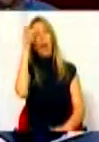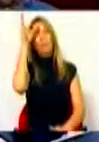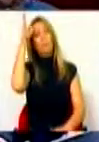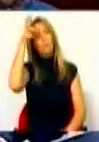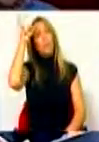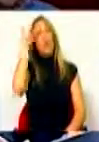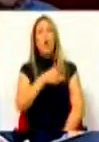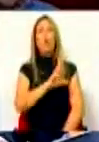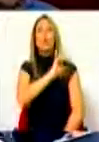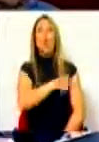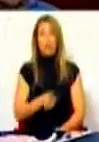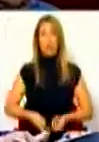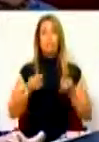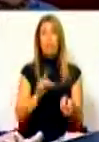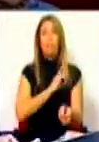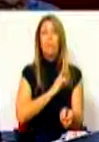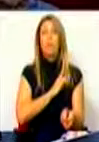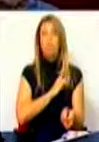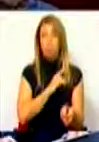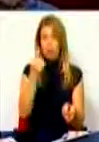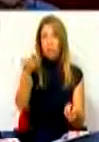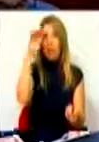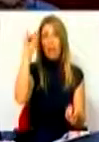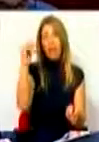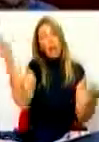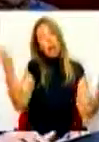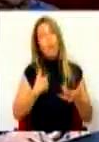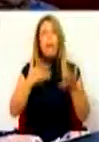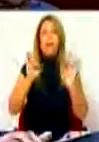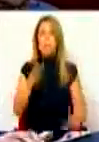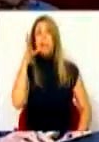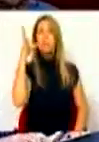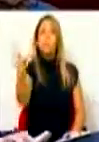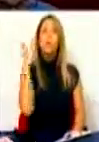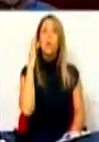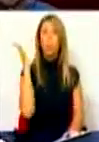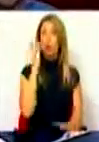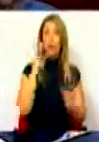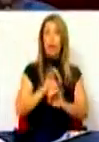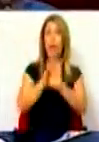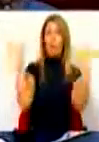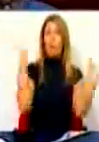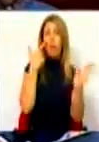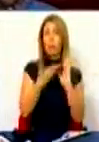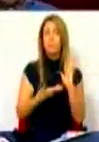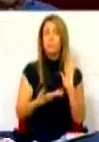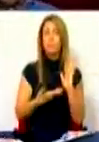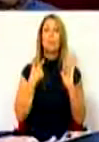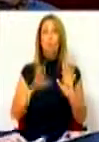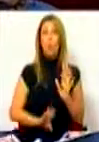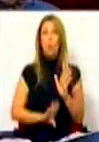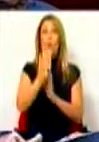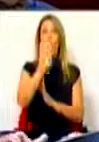importante mencionarmos estes números, porque estes números são claros. É claro também que o crescimento no nosso